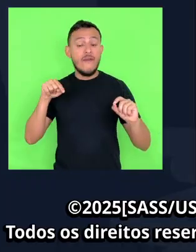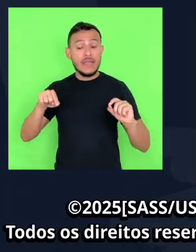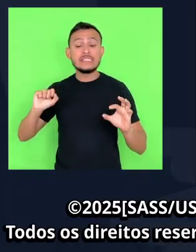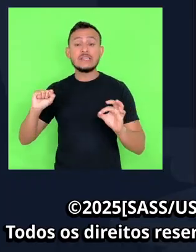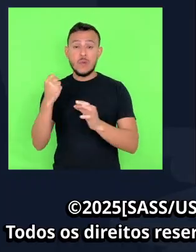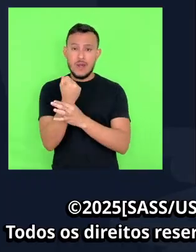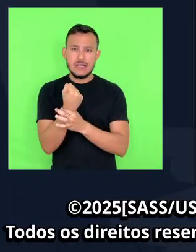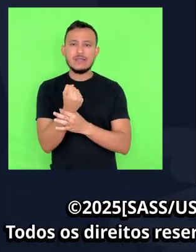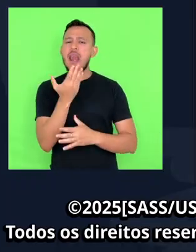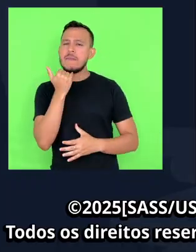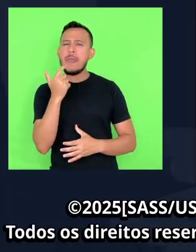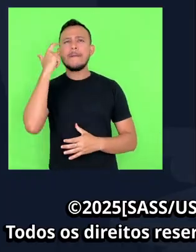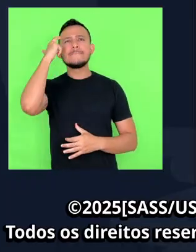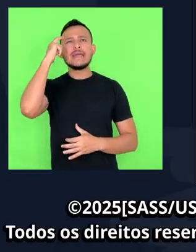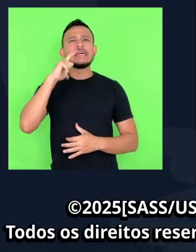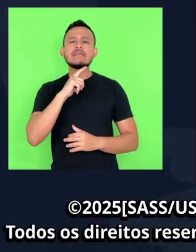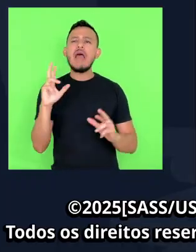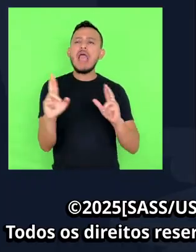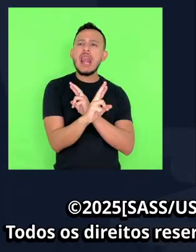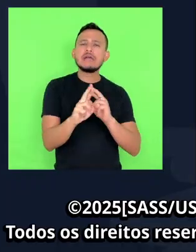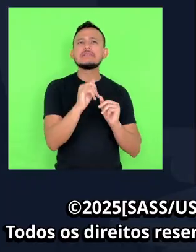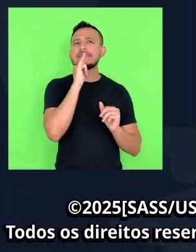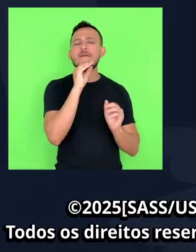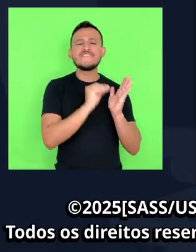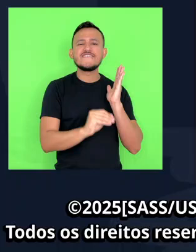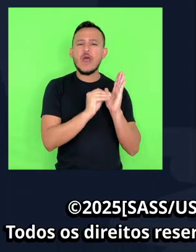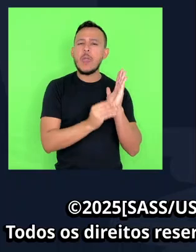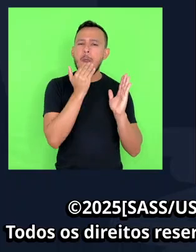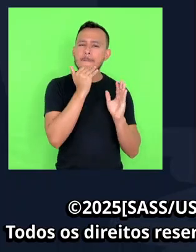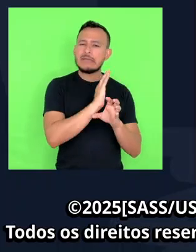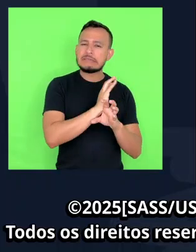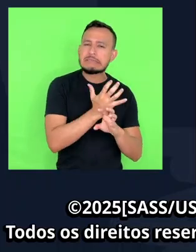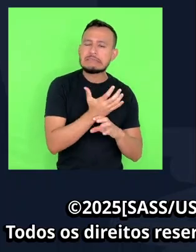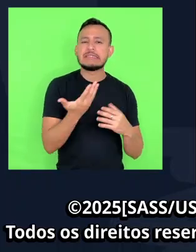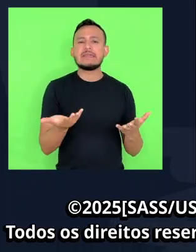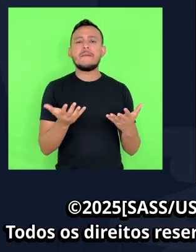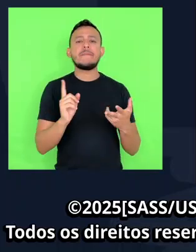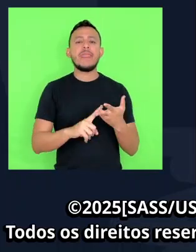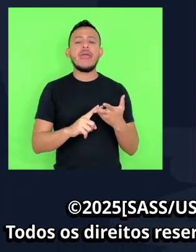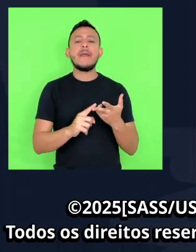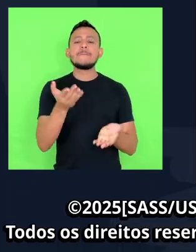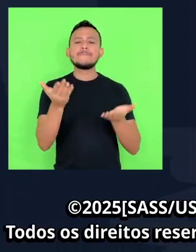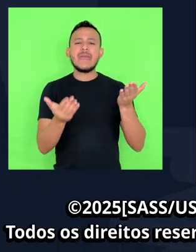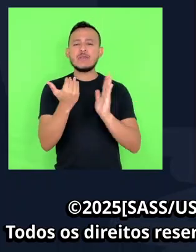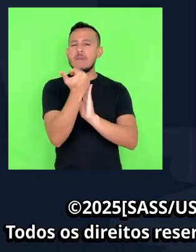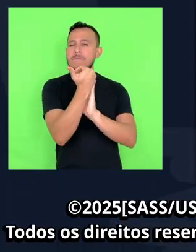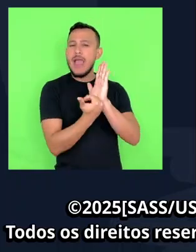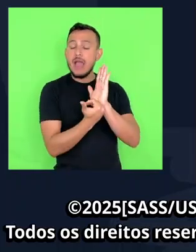insegurança alimentar estivesse relacionada com desnutrição, com baixo